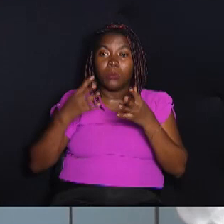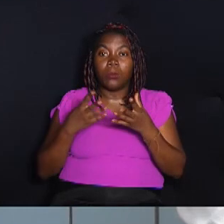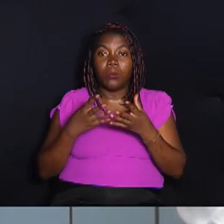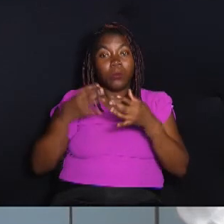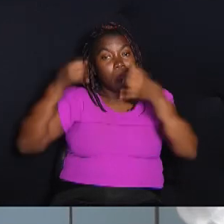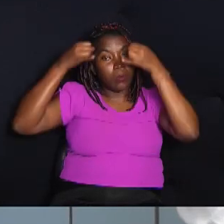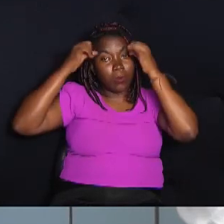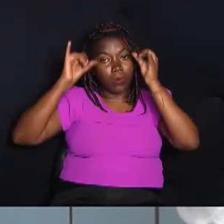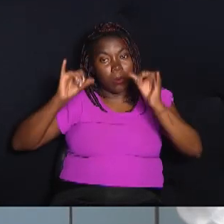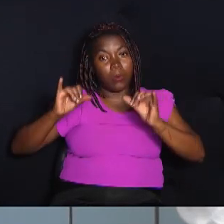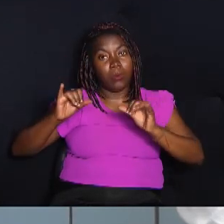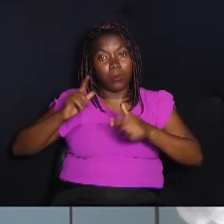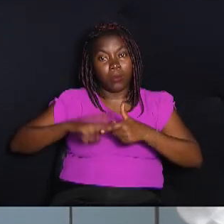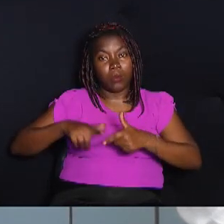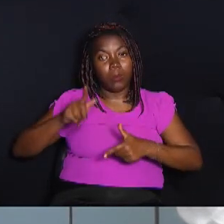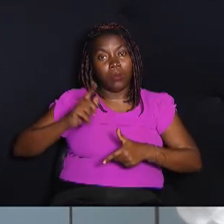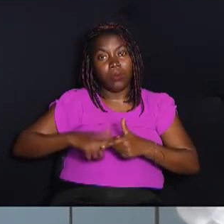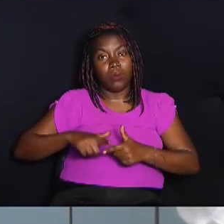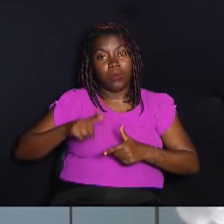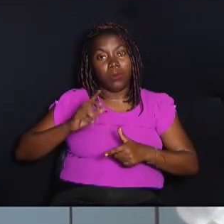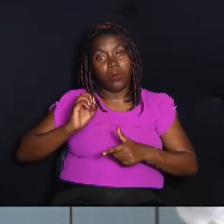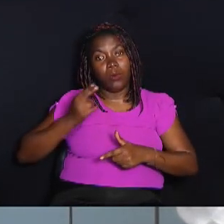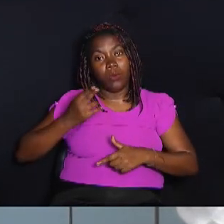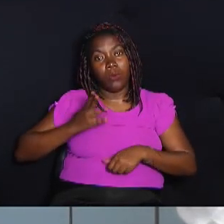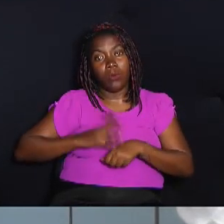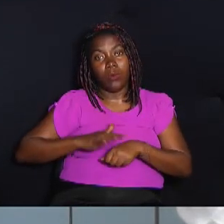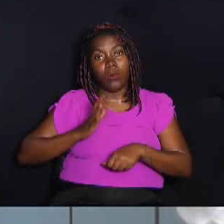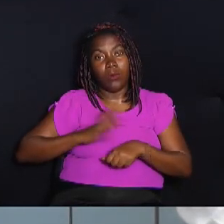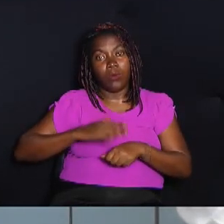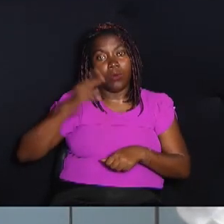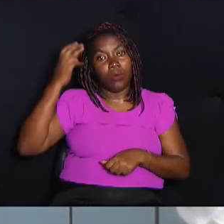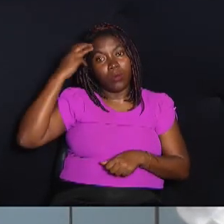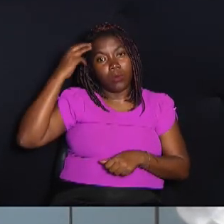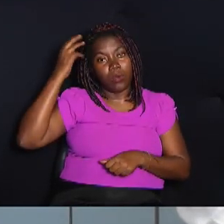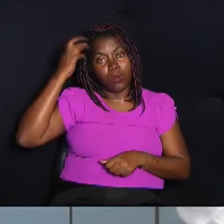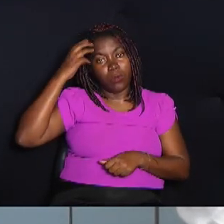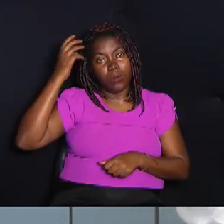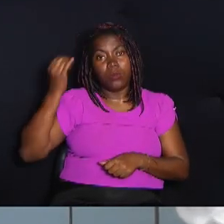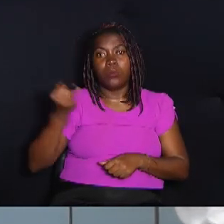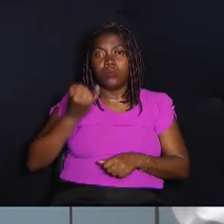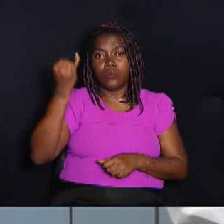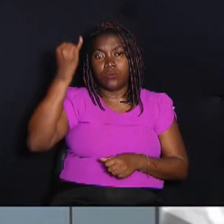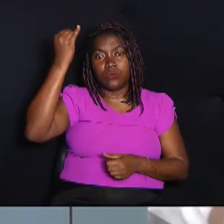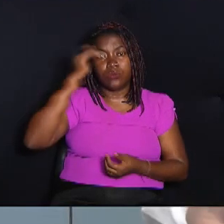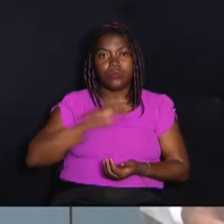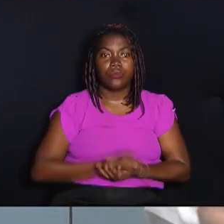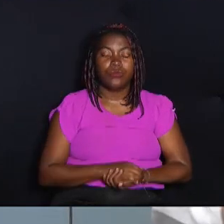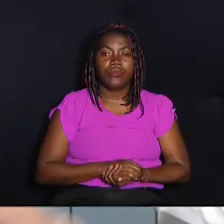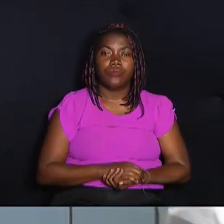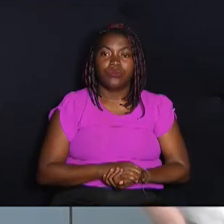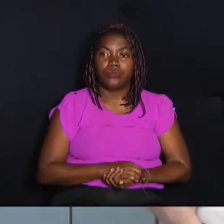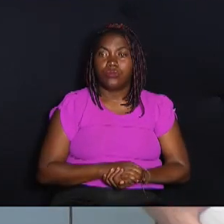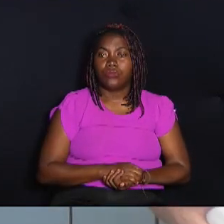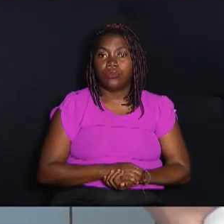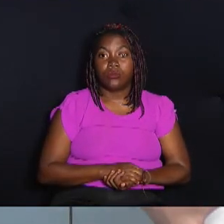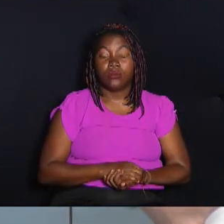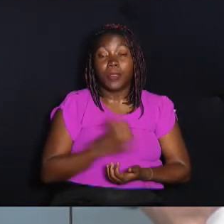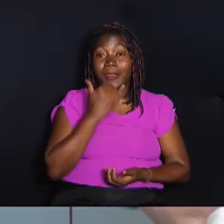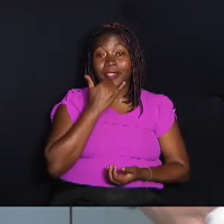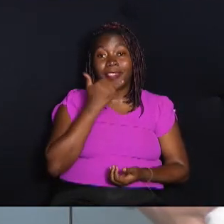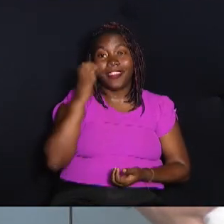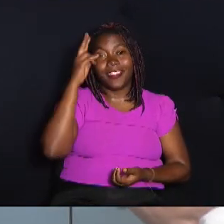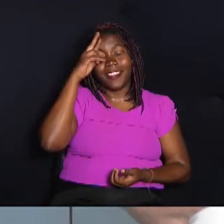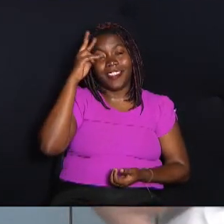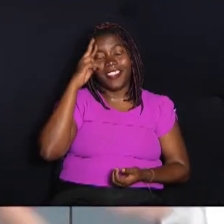prevenção do problema ou da doença mental, ela é importante. Para você aqui da saída... Perdão, lembrei, o